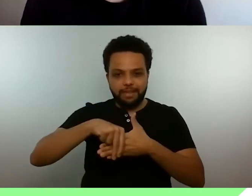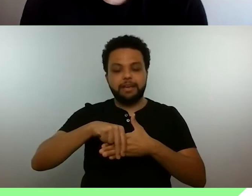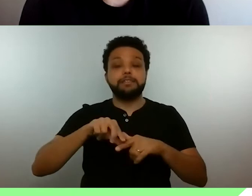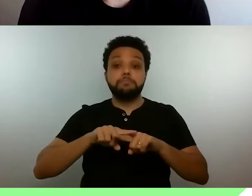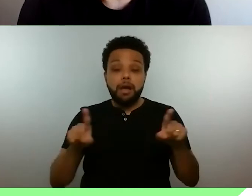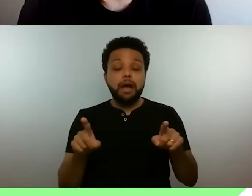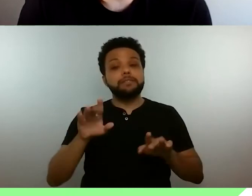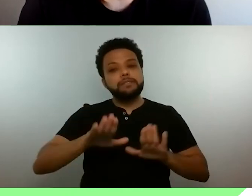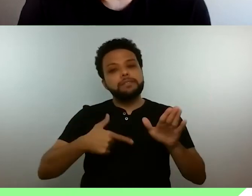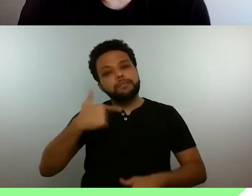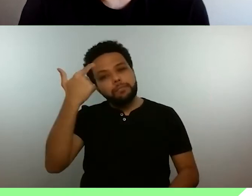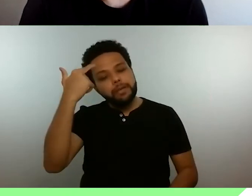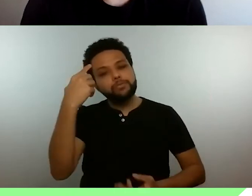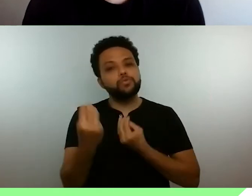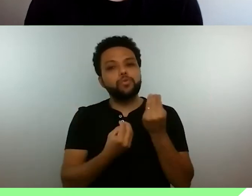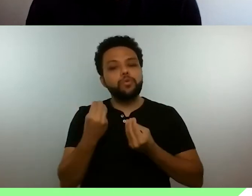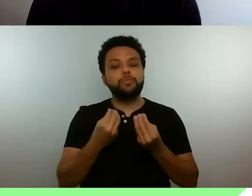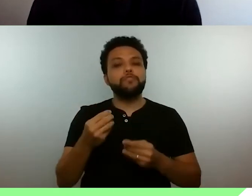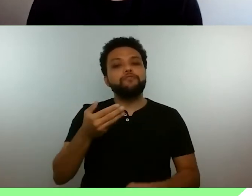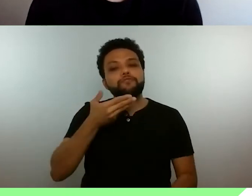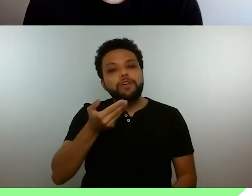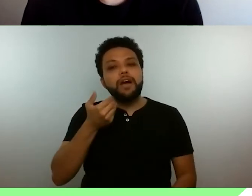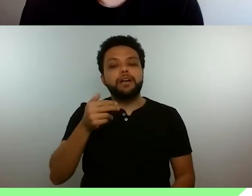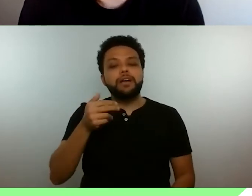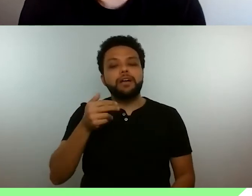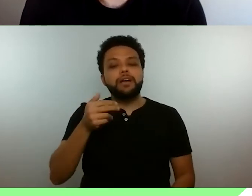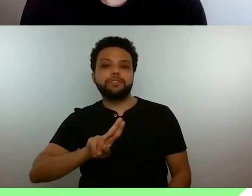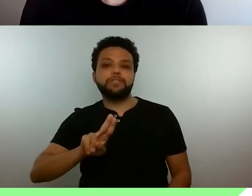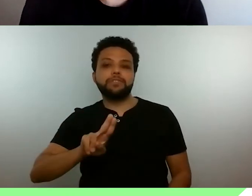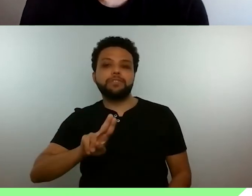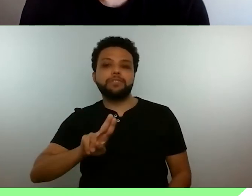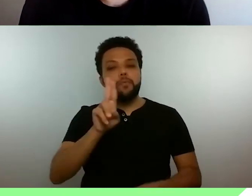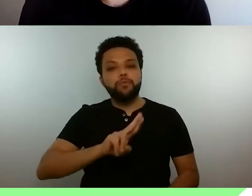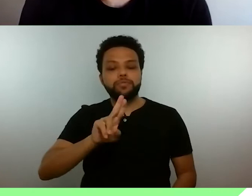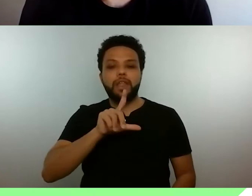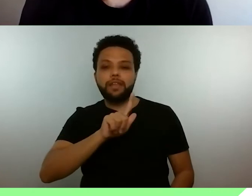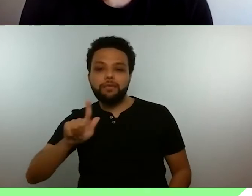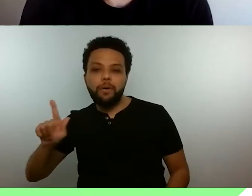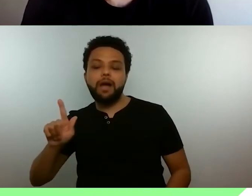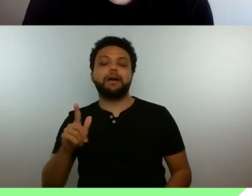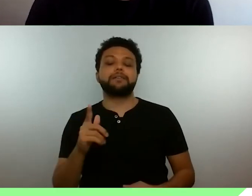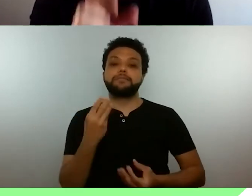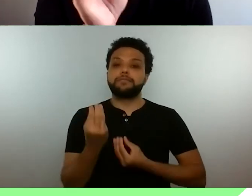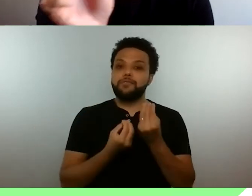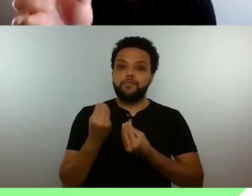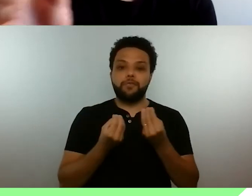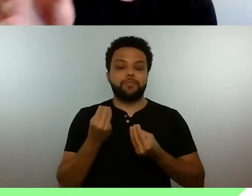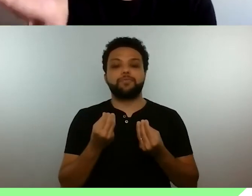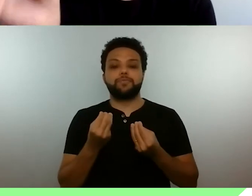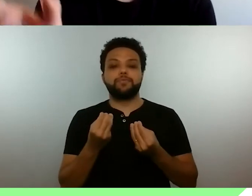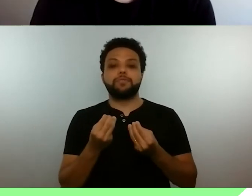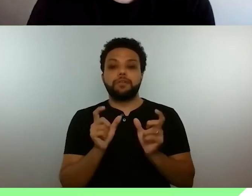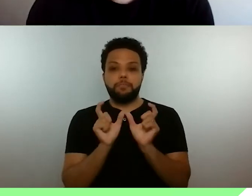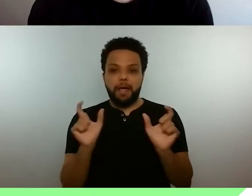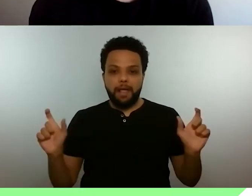uso também, assim, da facilidade desse uso na questão da linguagem e também do tamanho dos ícones, né, do tamanho das